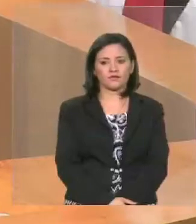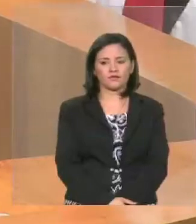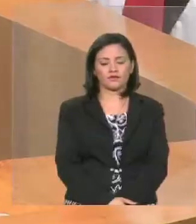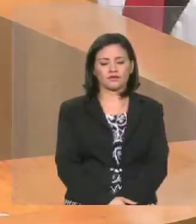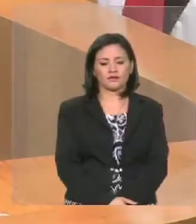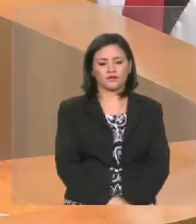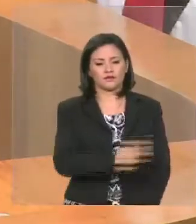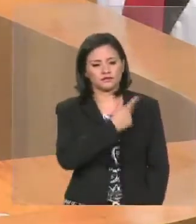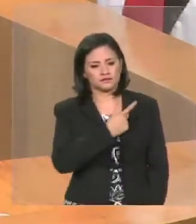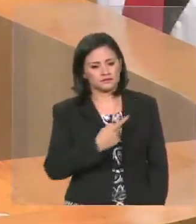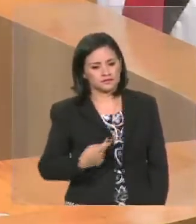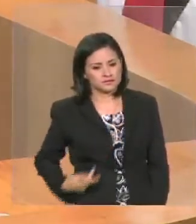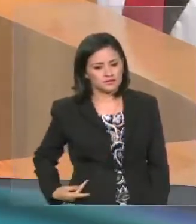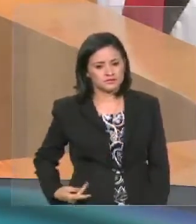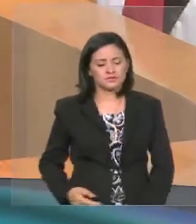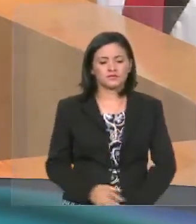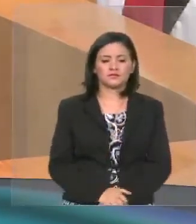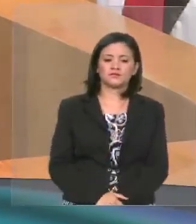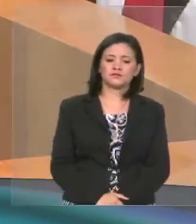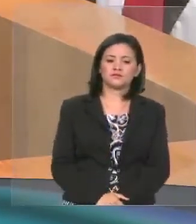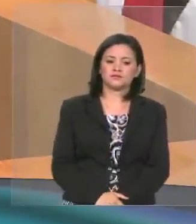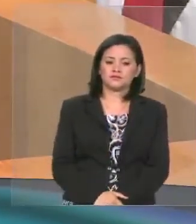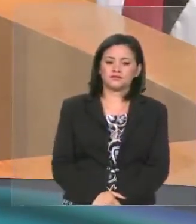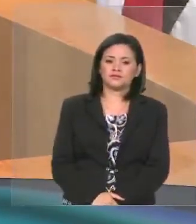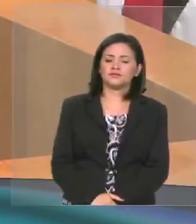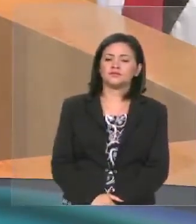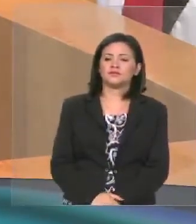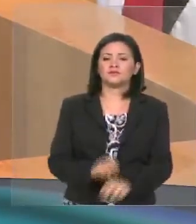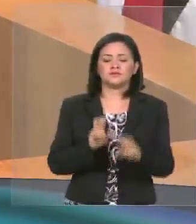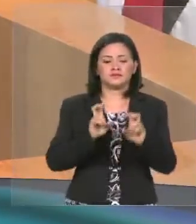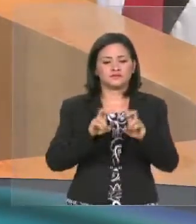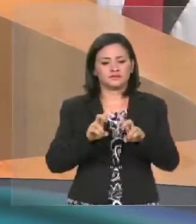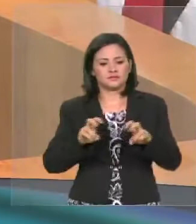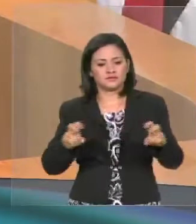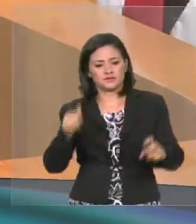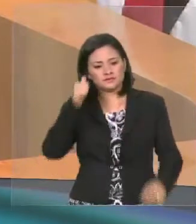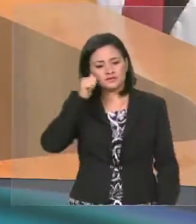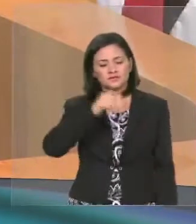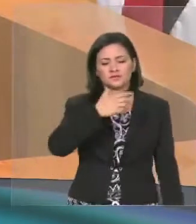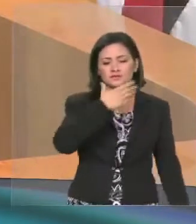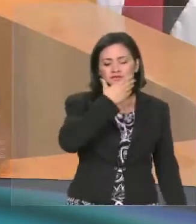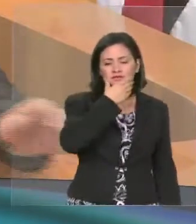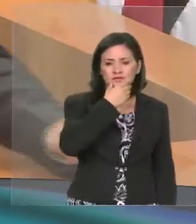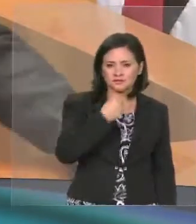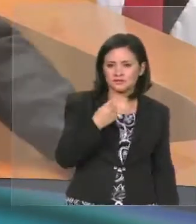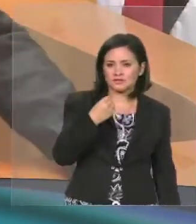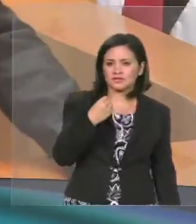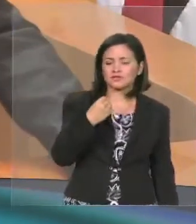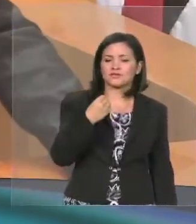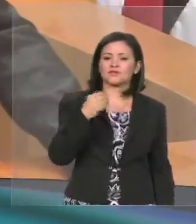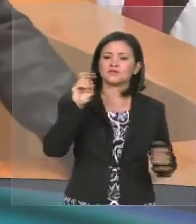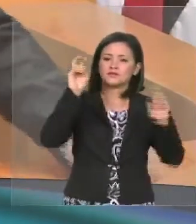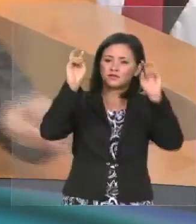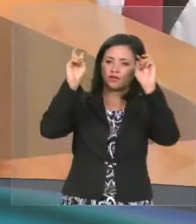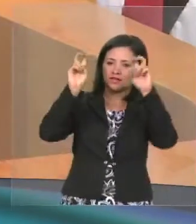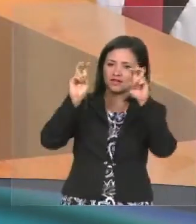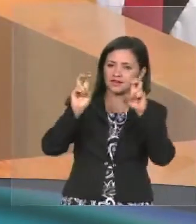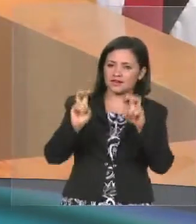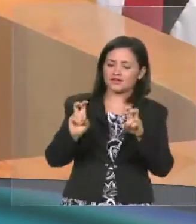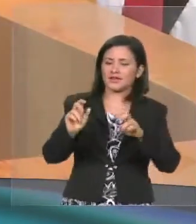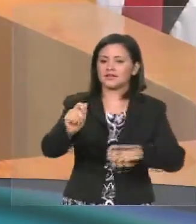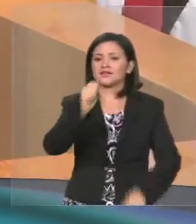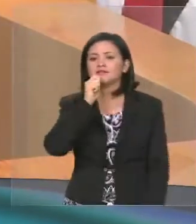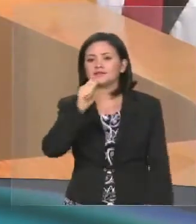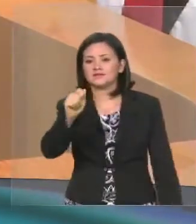Senhor presidente, demais membros da mesa, senhoras e senhores deputados, galeria, imprensa que acompanha os nossos